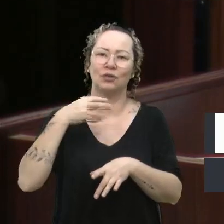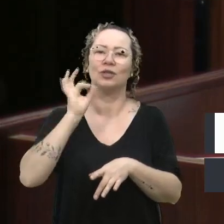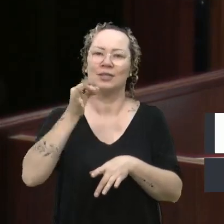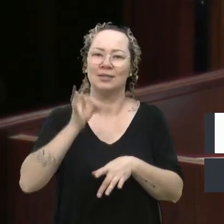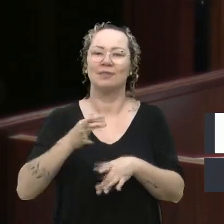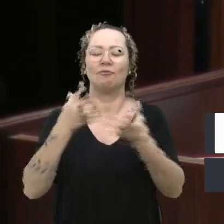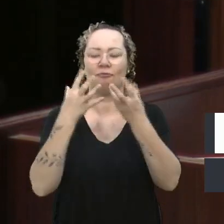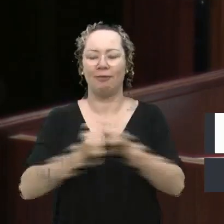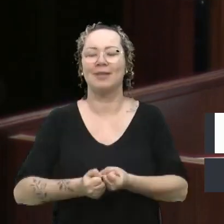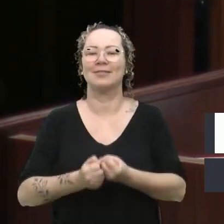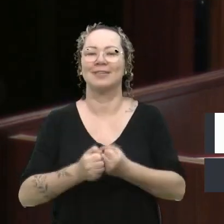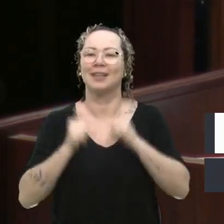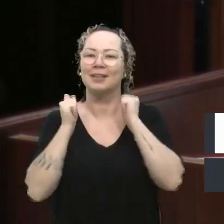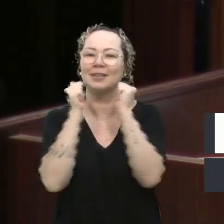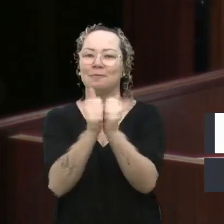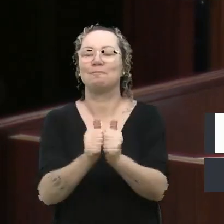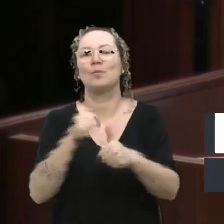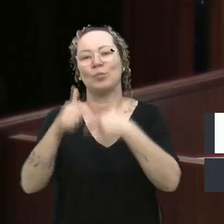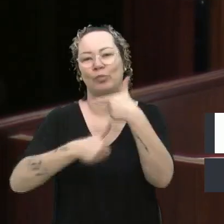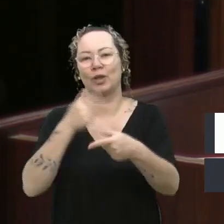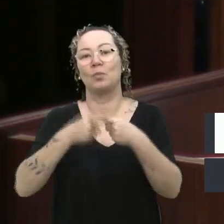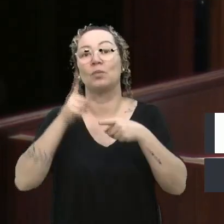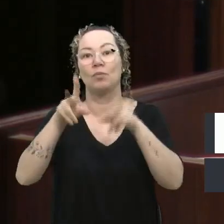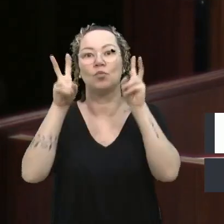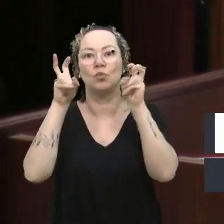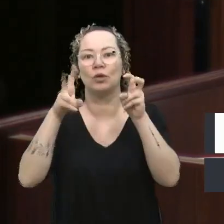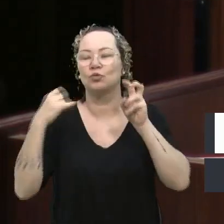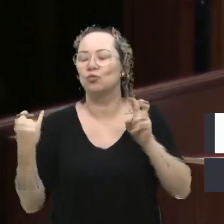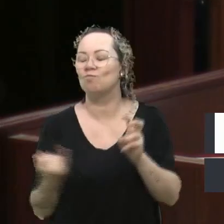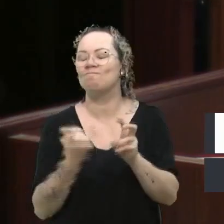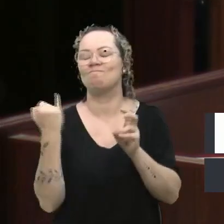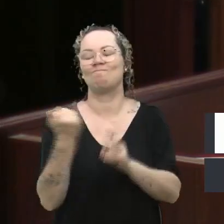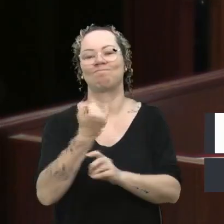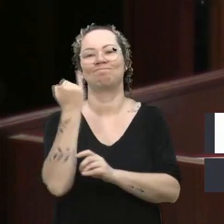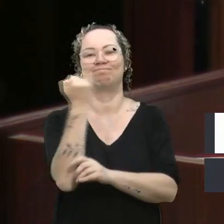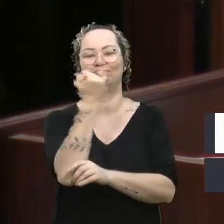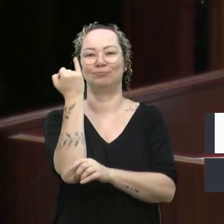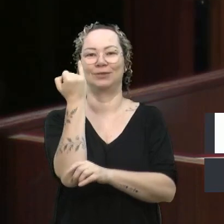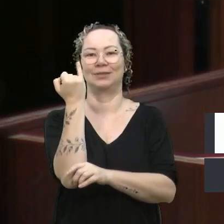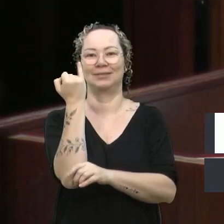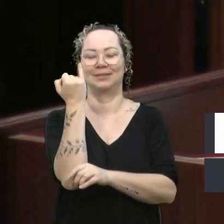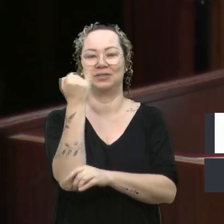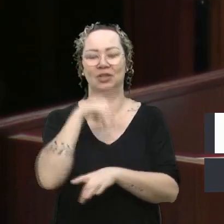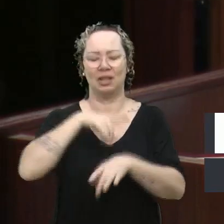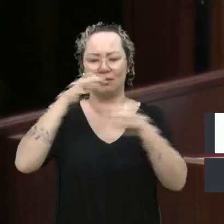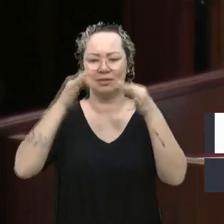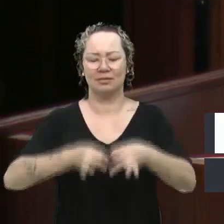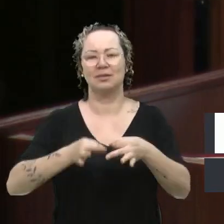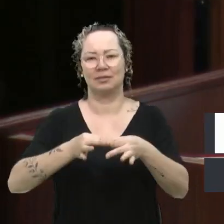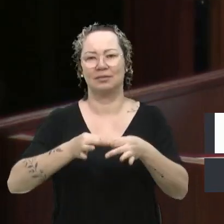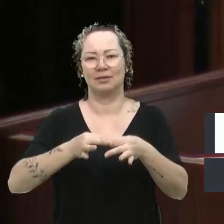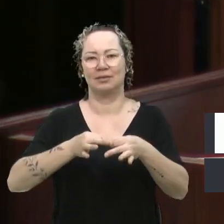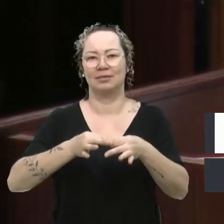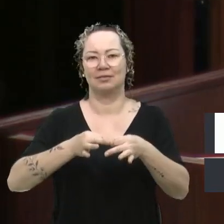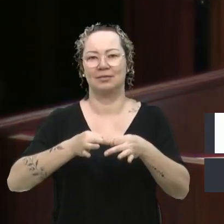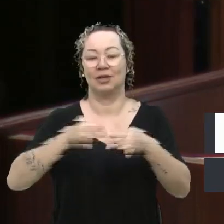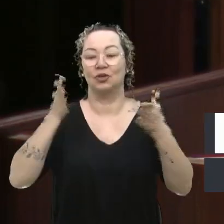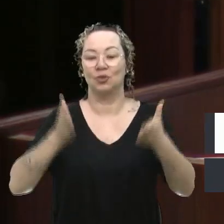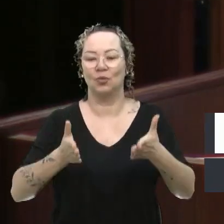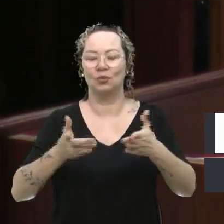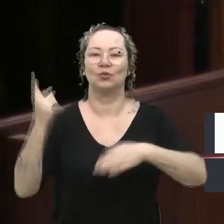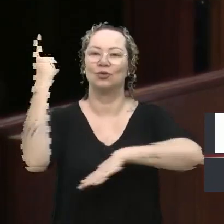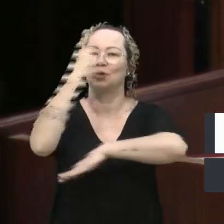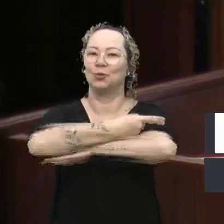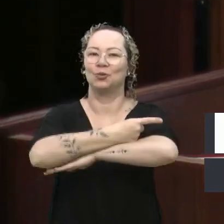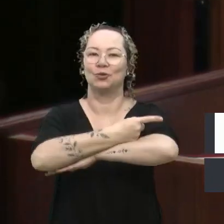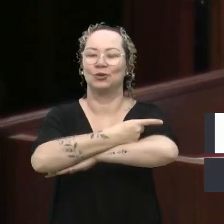essa causa, porque é um tema de fundamental importância, e eu tenho certeza que é um dia para a gente fazer